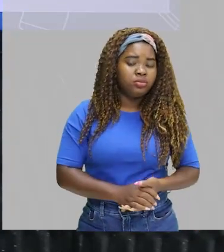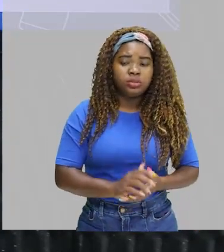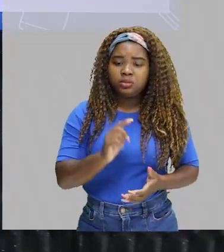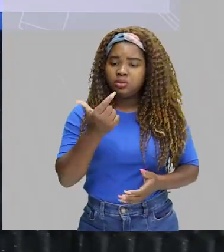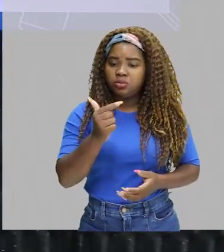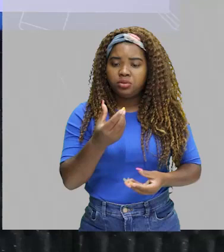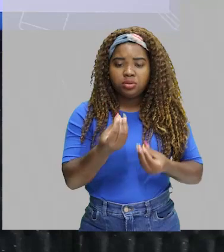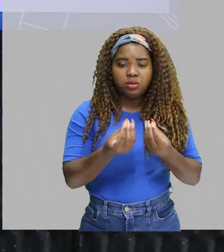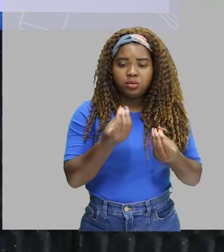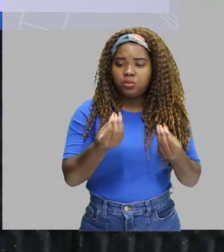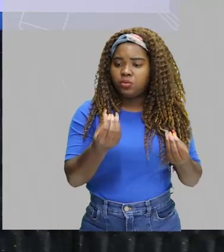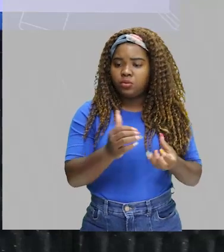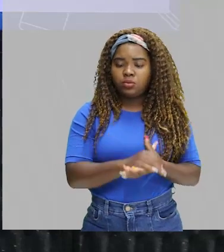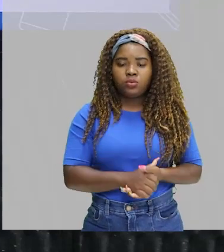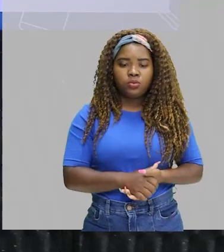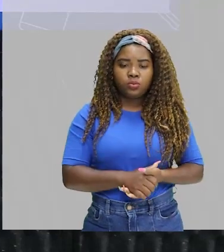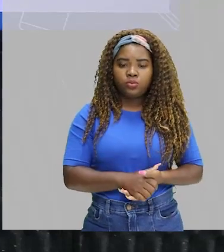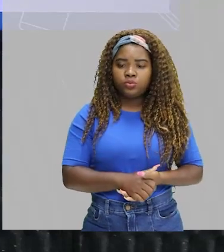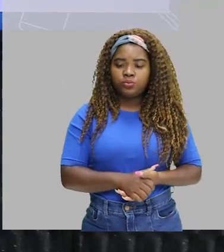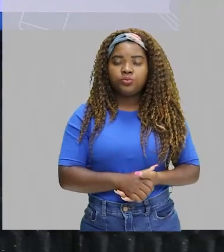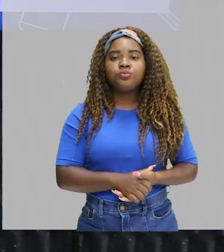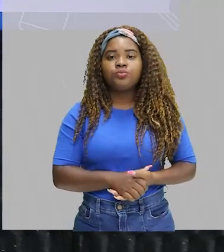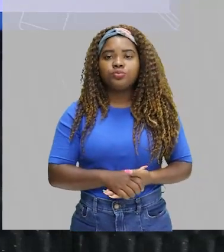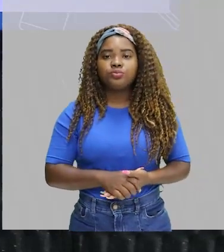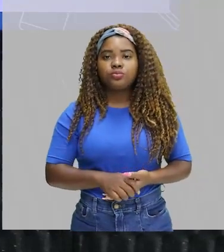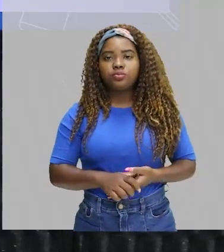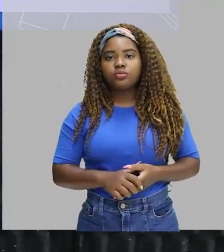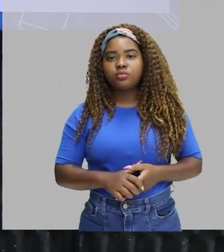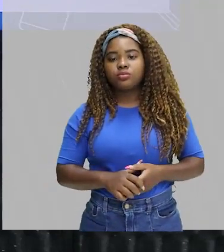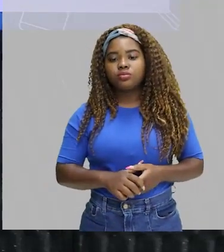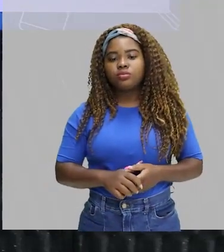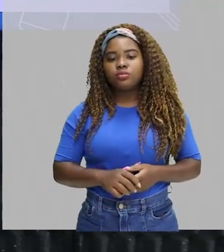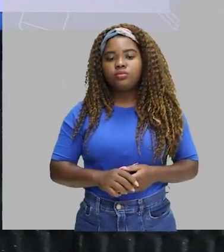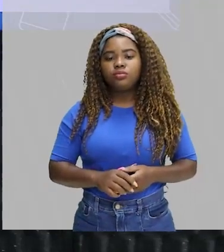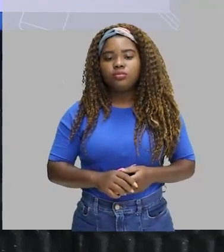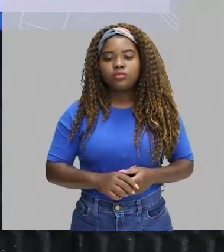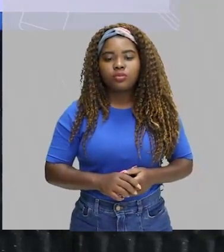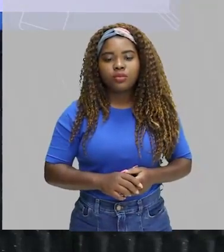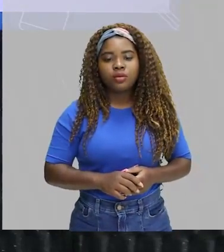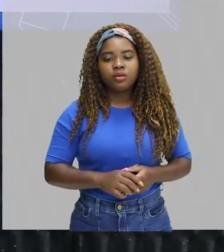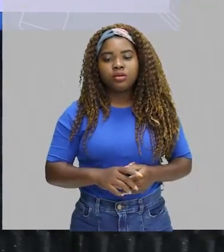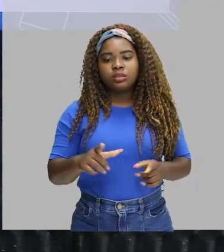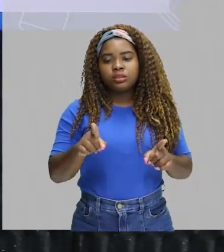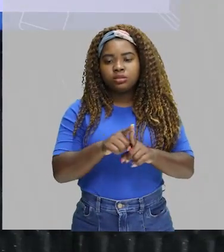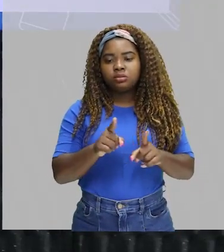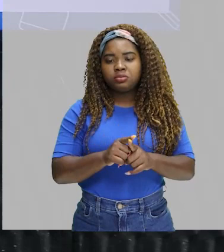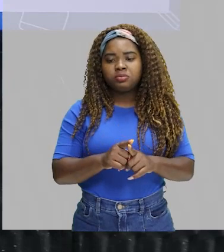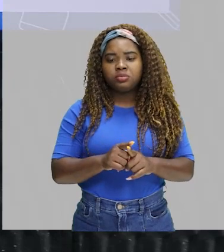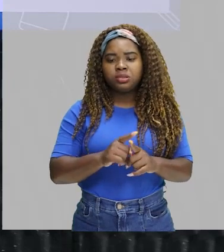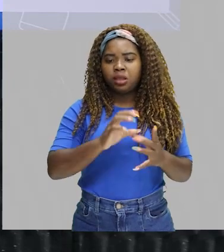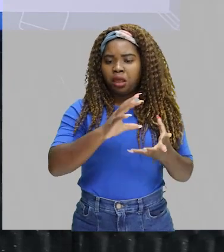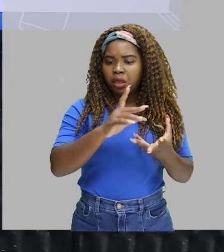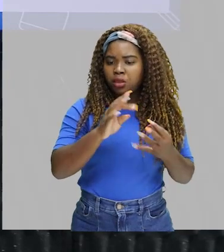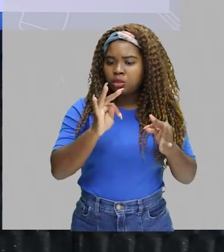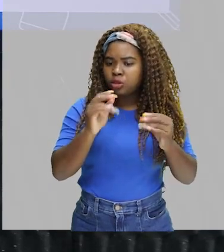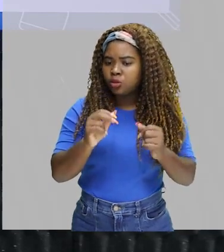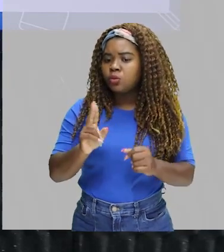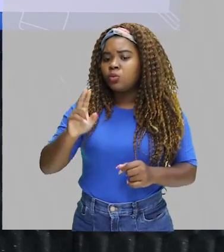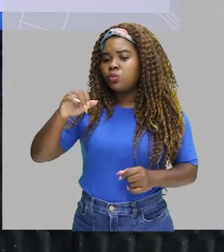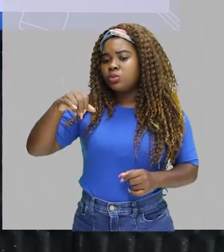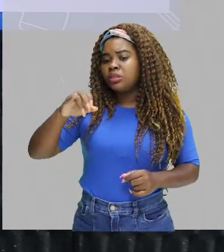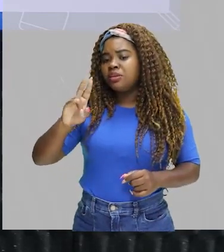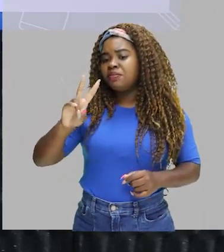esta depreciação, ok? E o fato universal não é